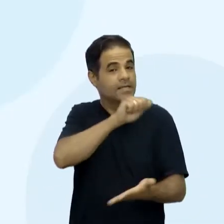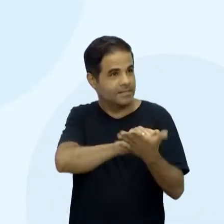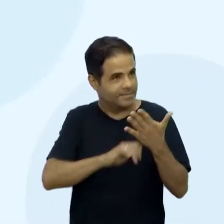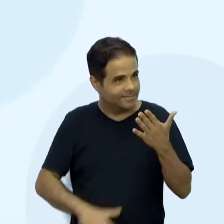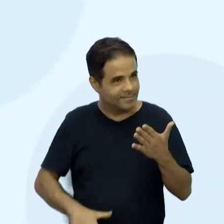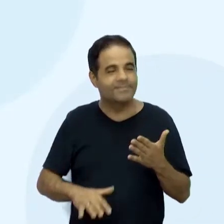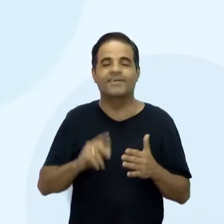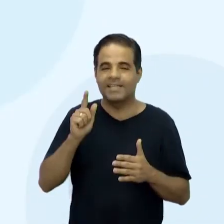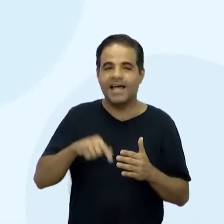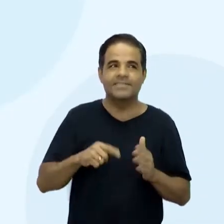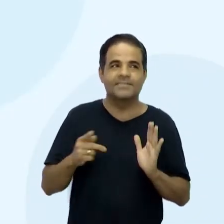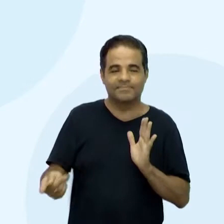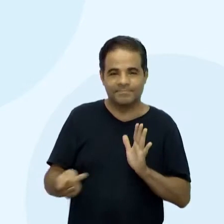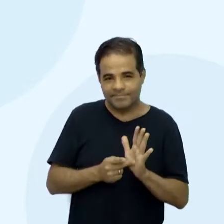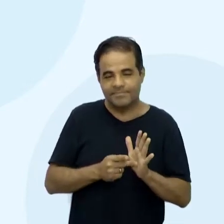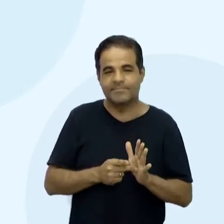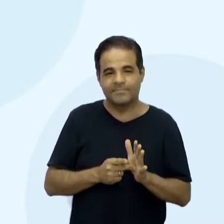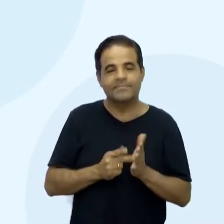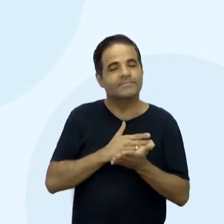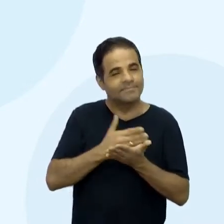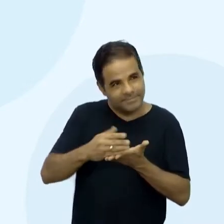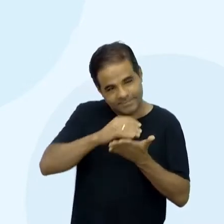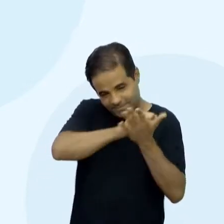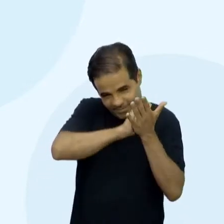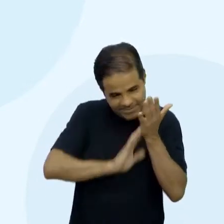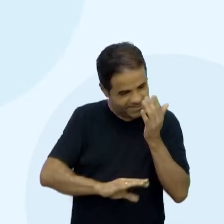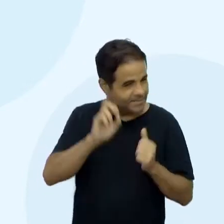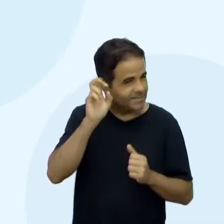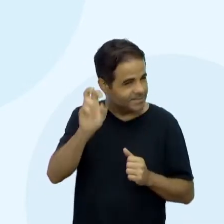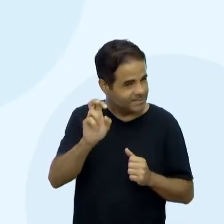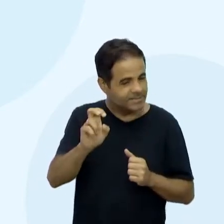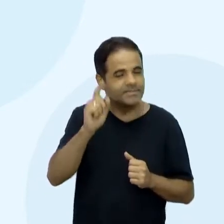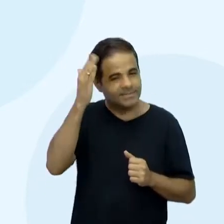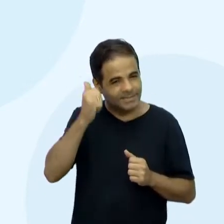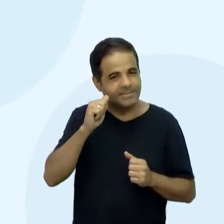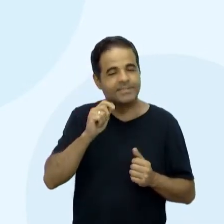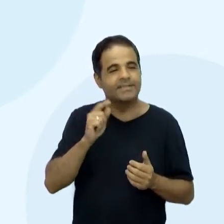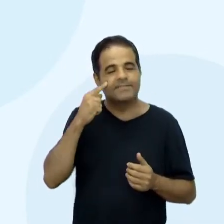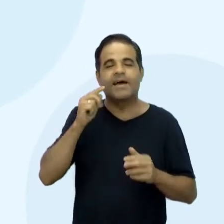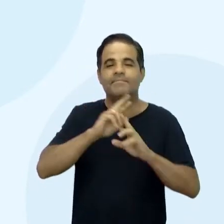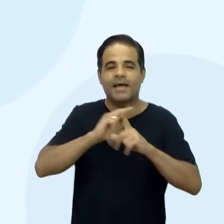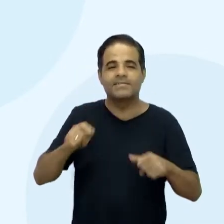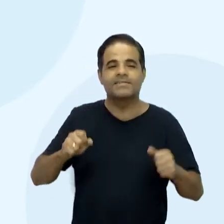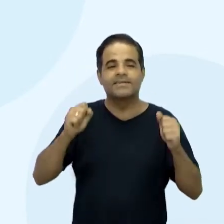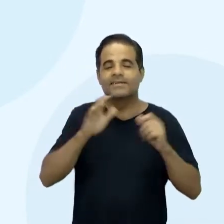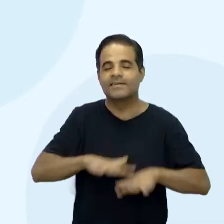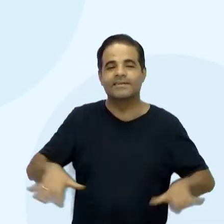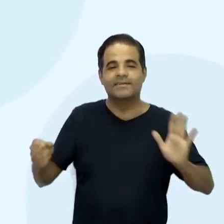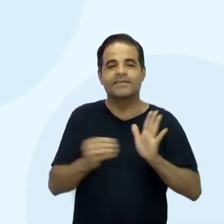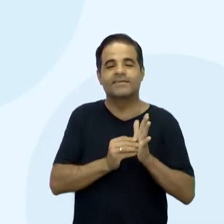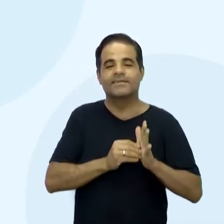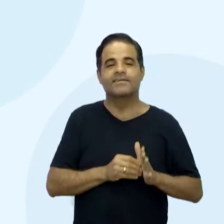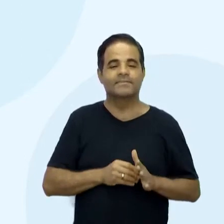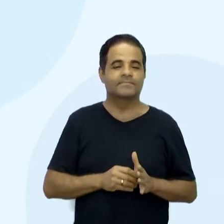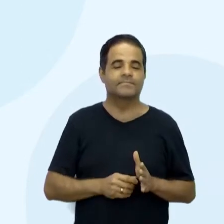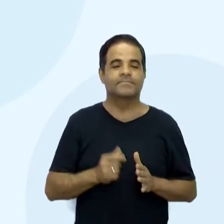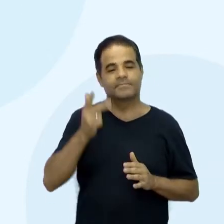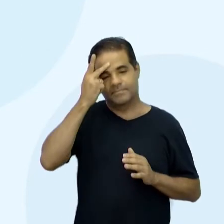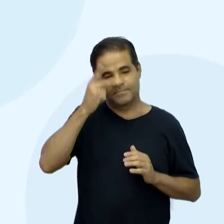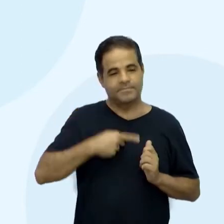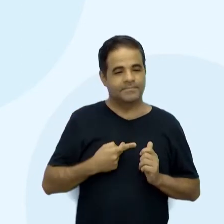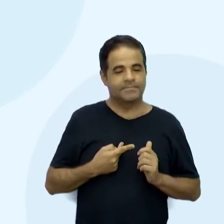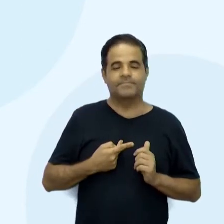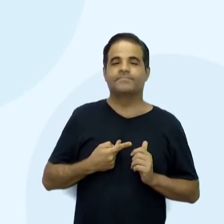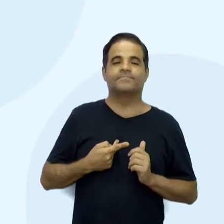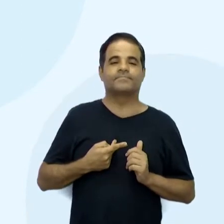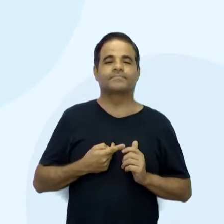atividade finalzinho da 4, início da 5. Você sabe qual a diferença entre financiamento e empréstimo pessoal?